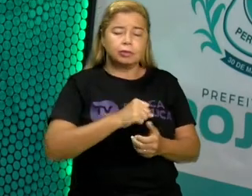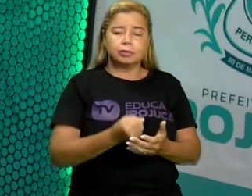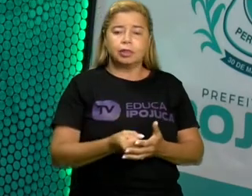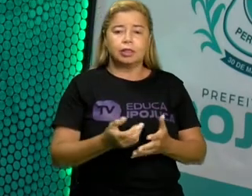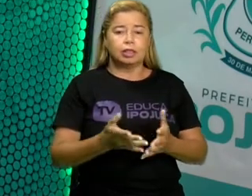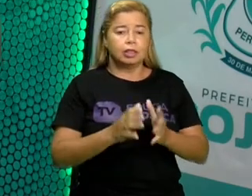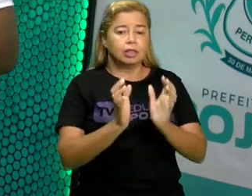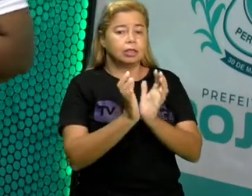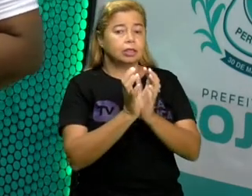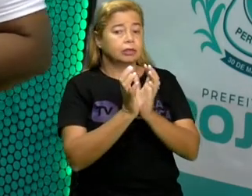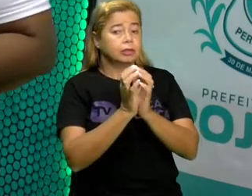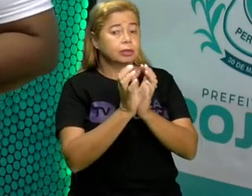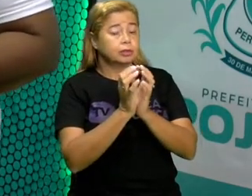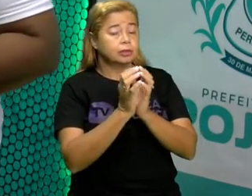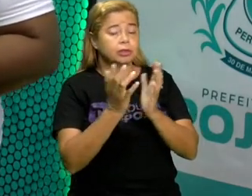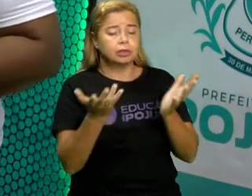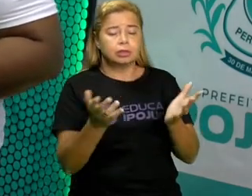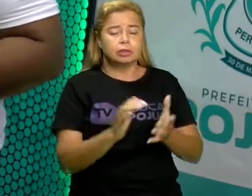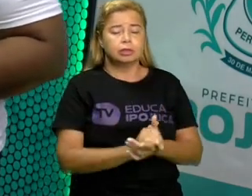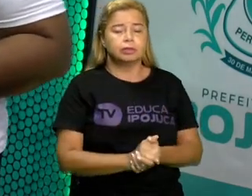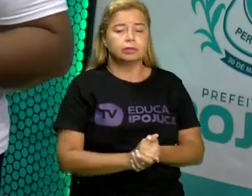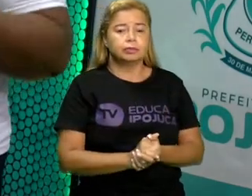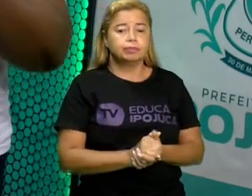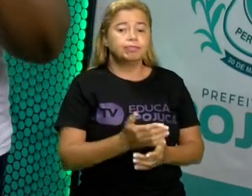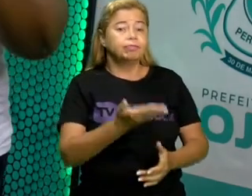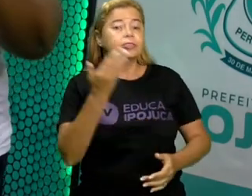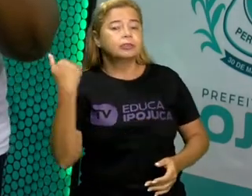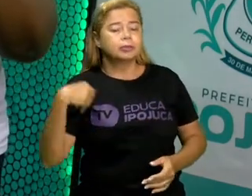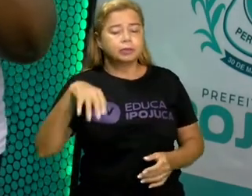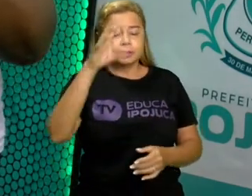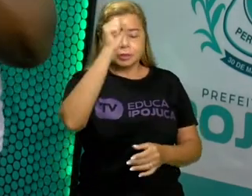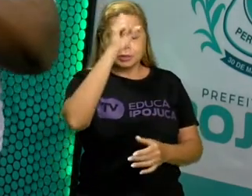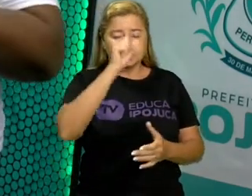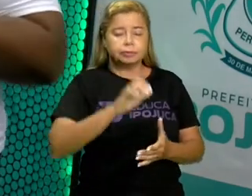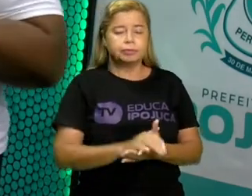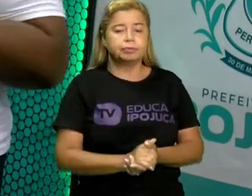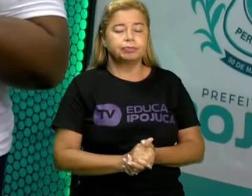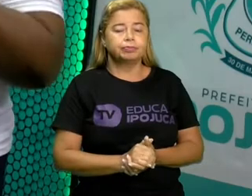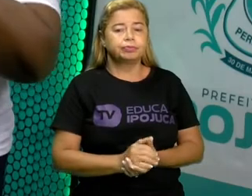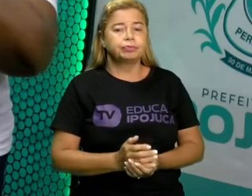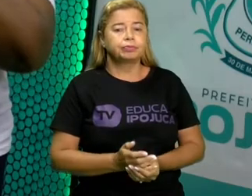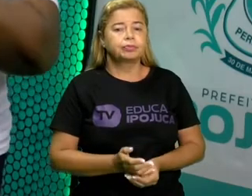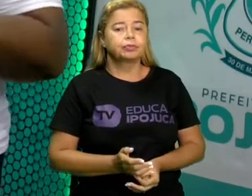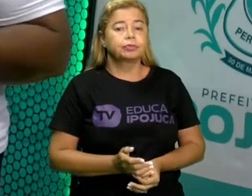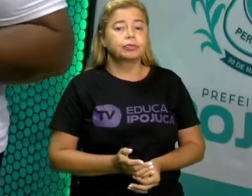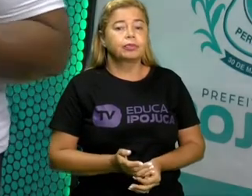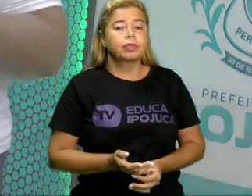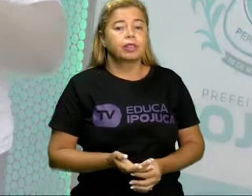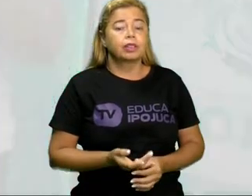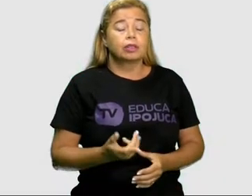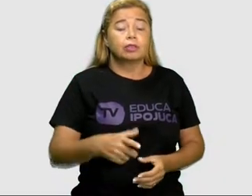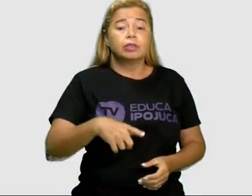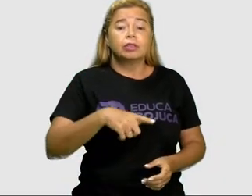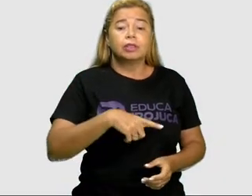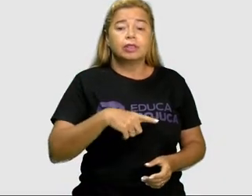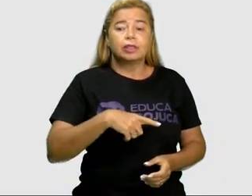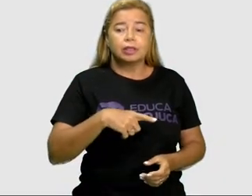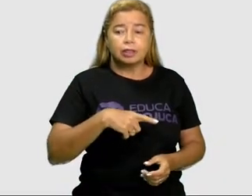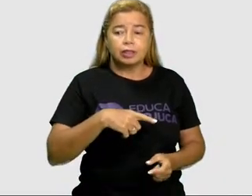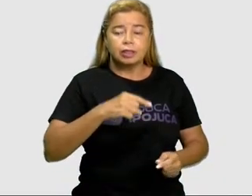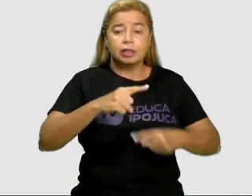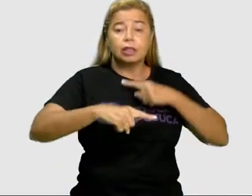comunidade Bom vamos lá algumas características da notícia então